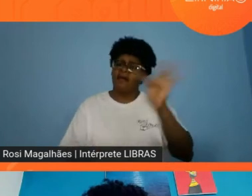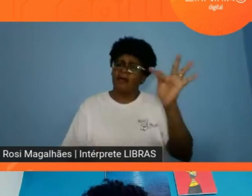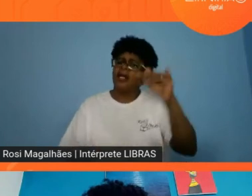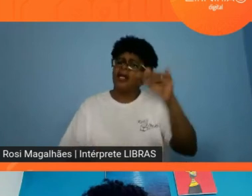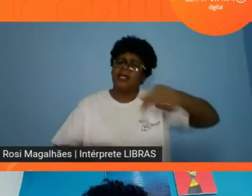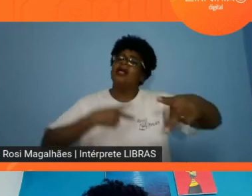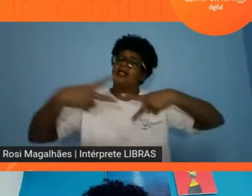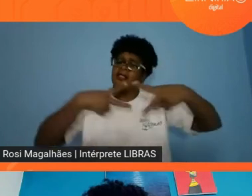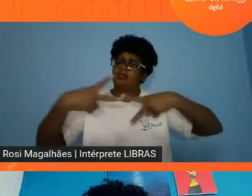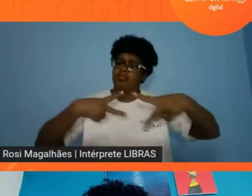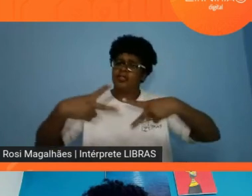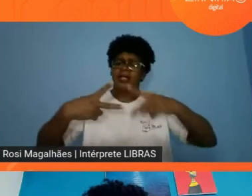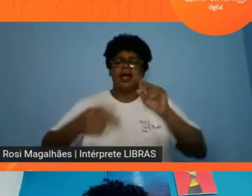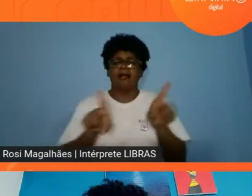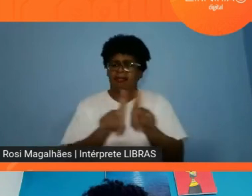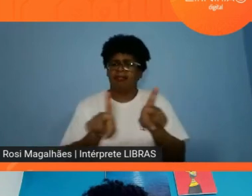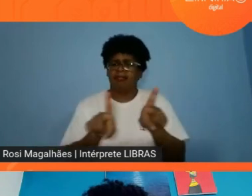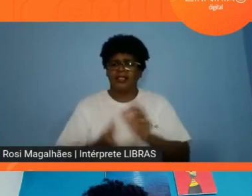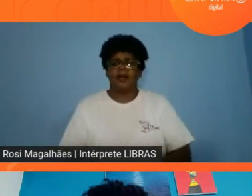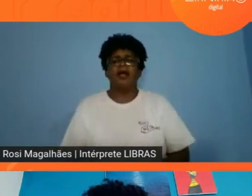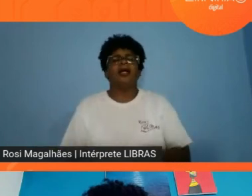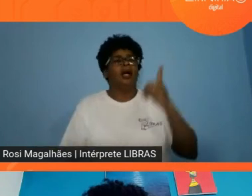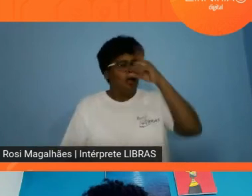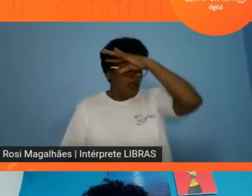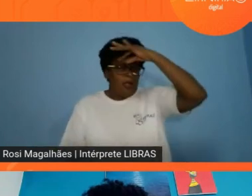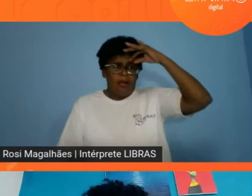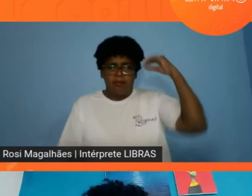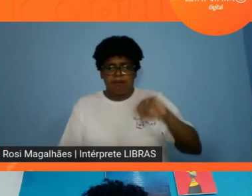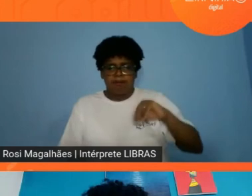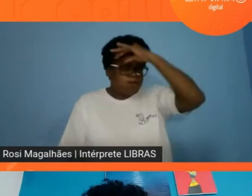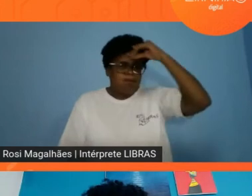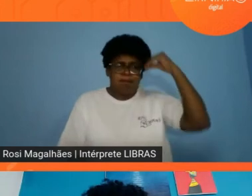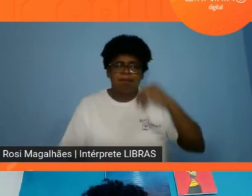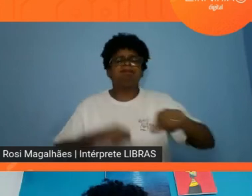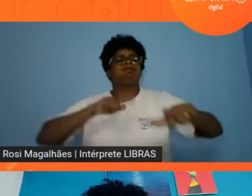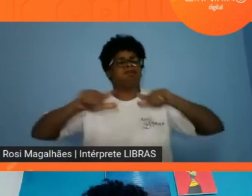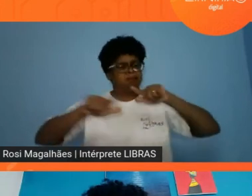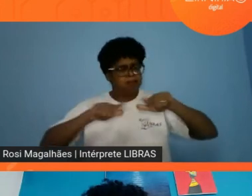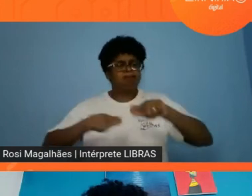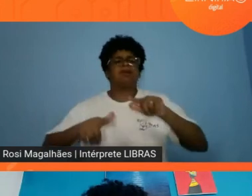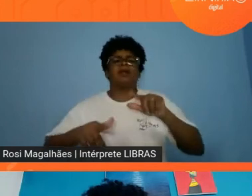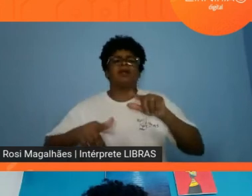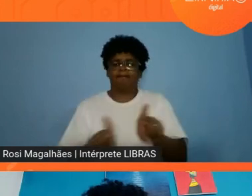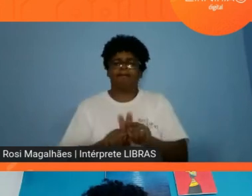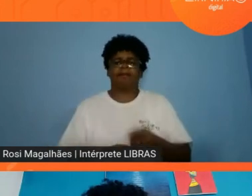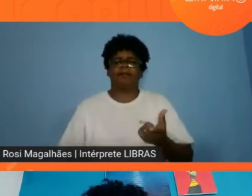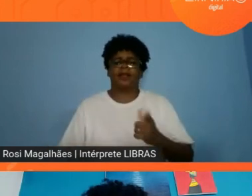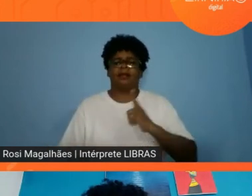e faço aí a luta para pagar. Tenho uma bolsa, né? Sou bolsista, mas ainda tenho